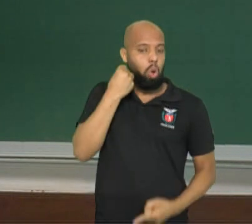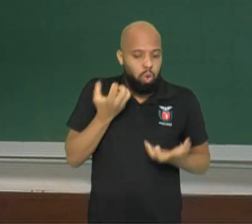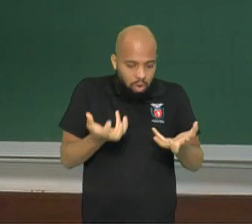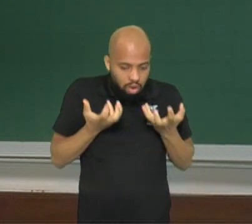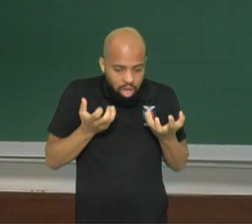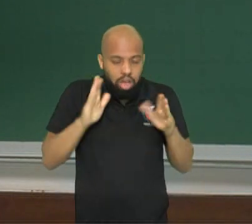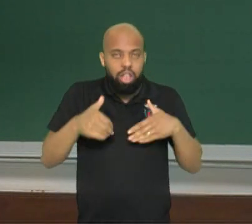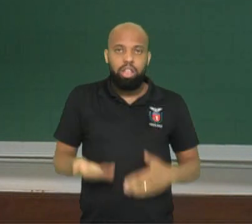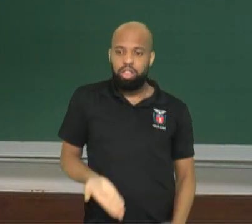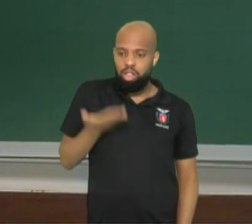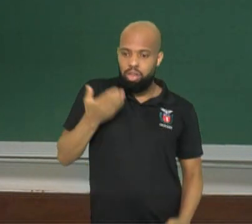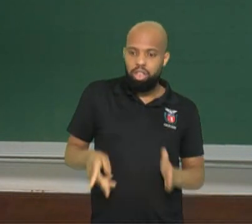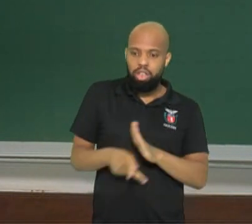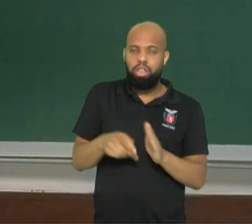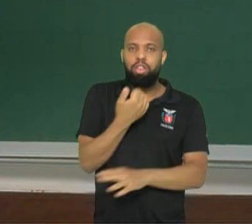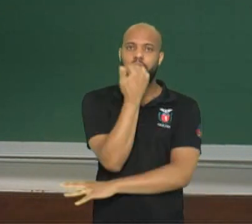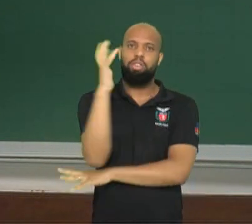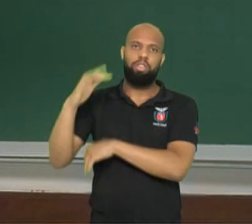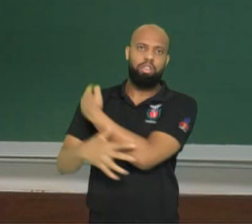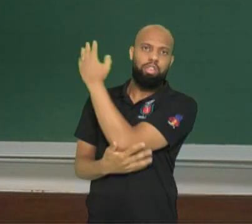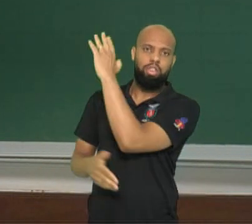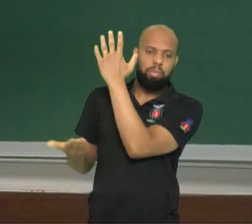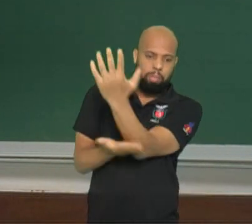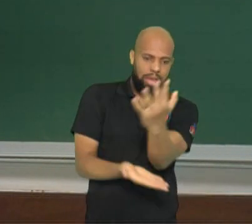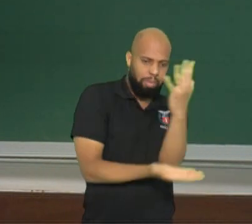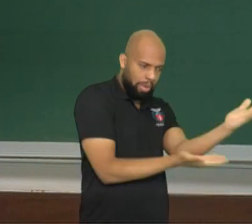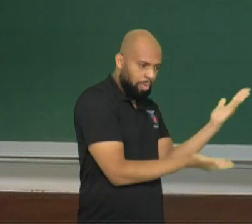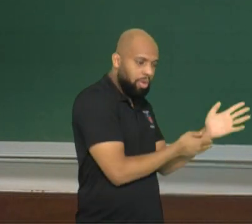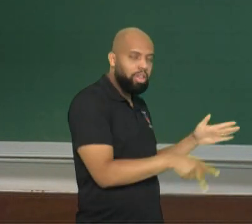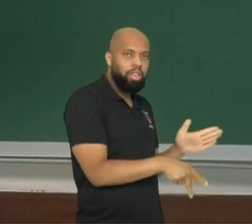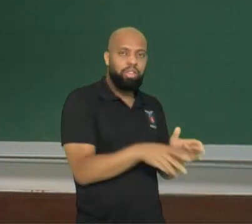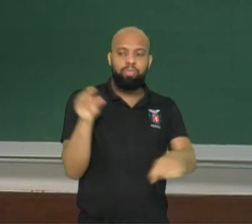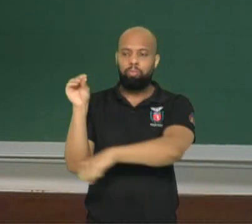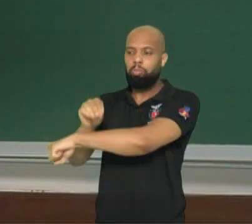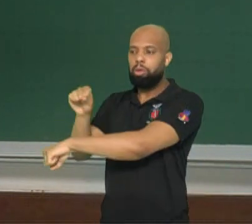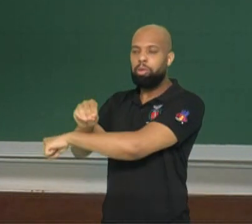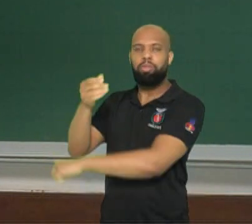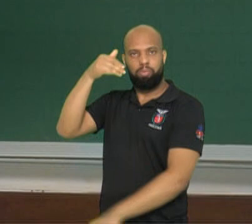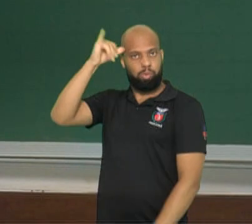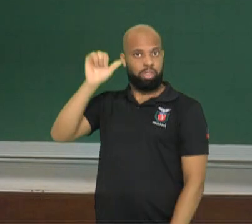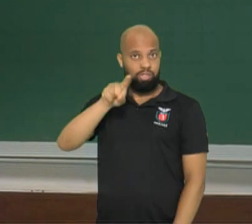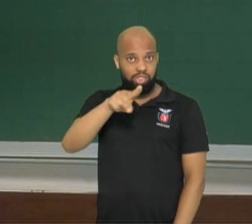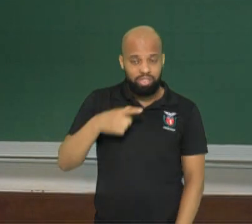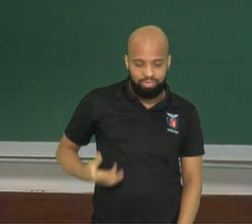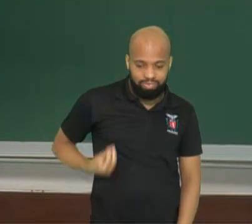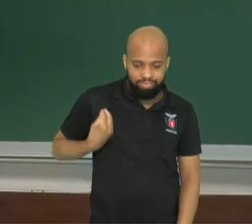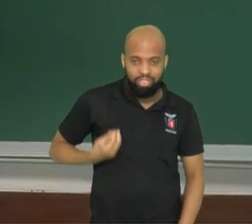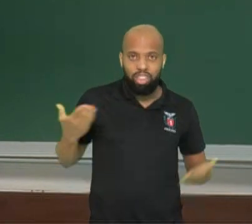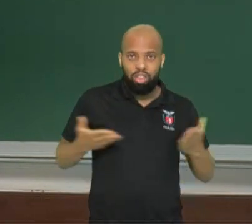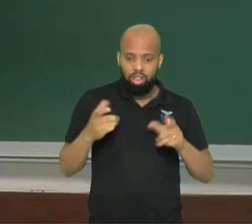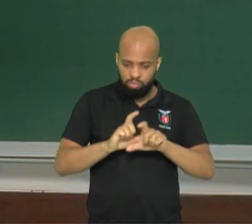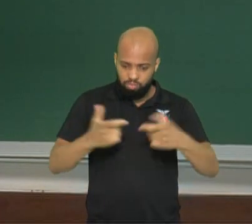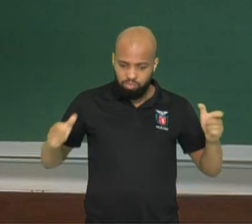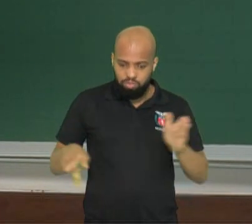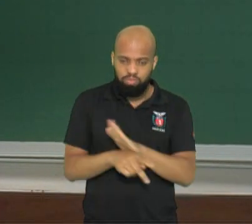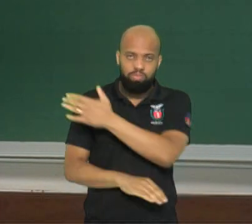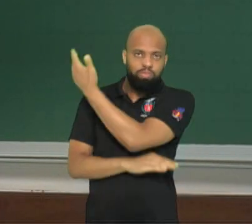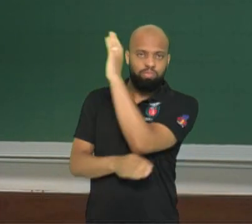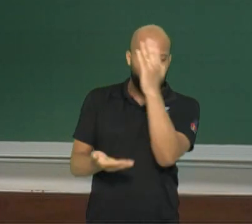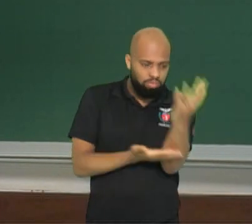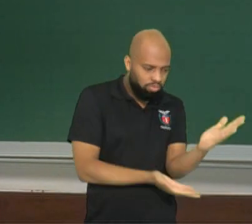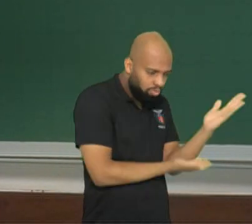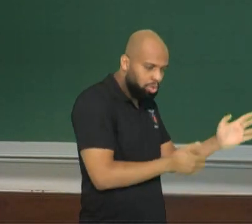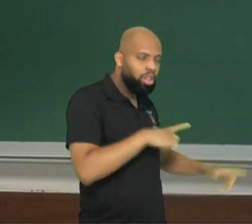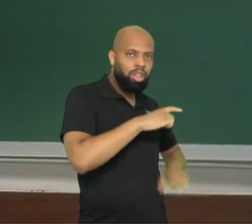Então, aumenta o desmatamento para criar mais boi. Se você está aumentando o desmatamento, você está prejudicando o